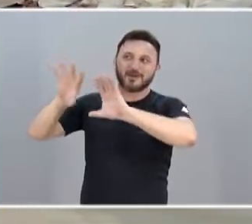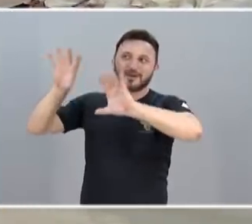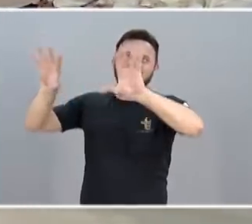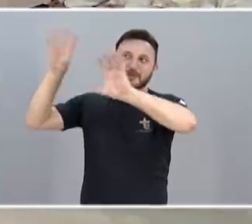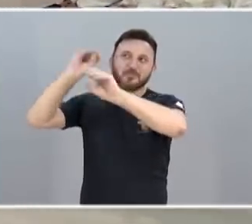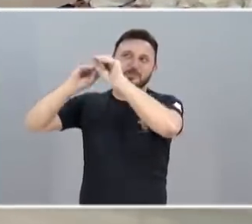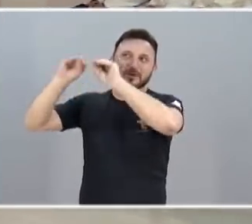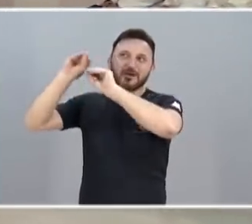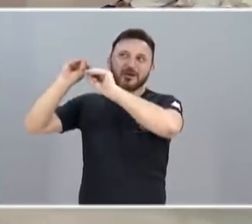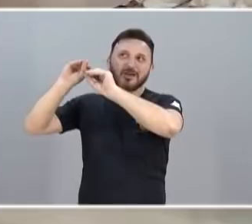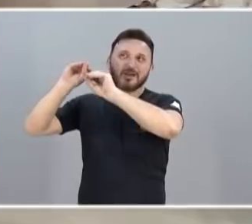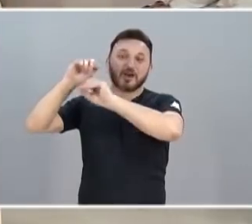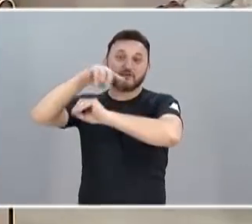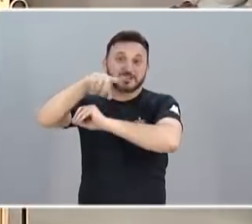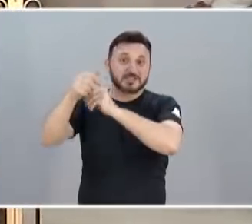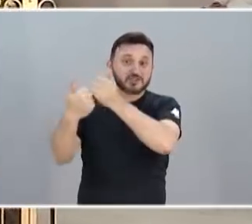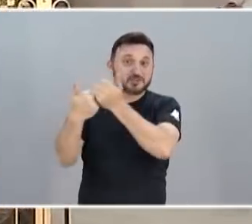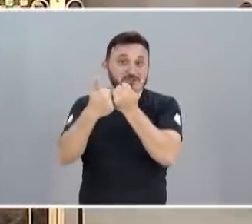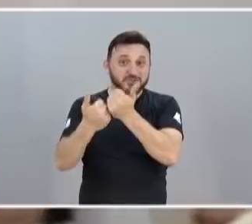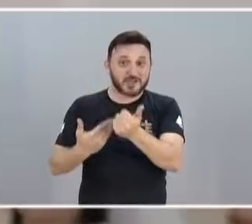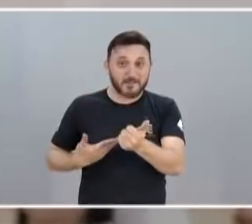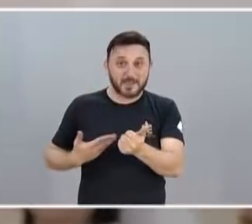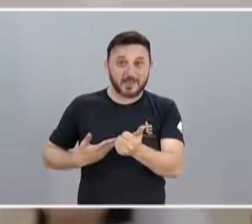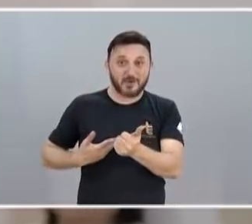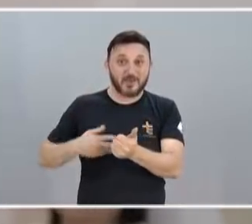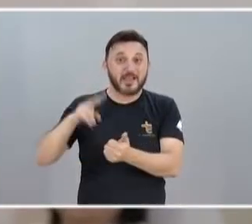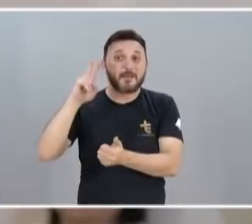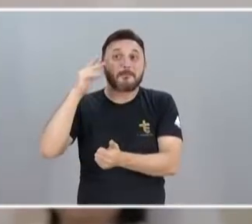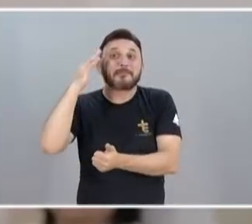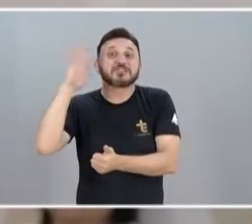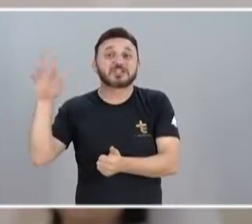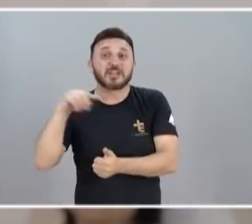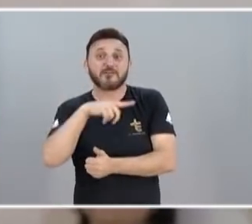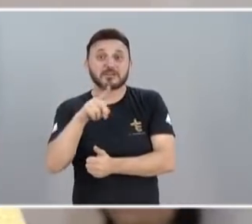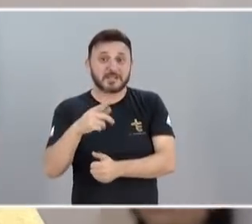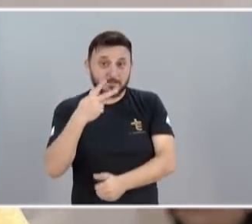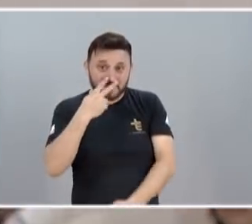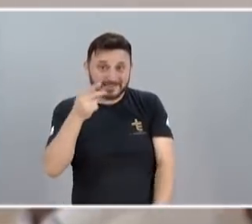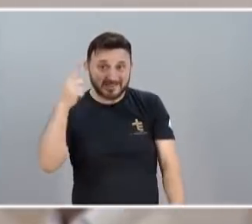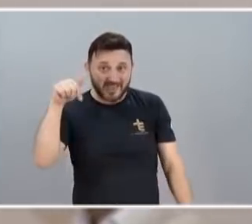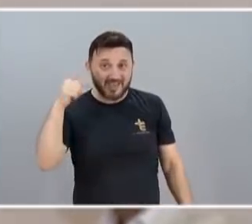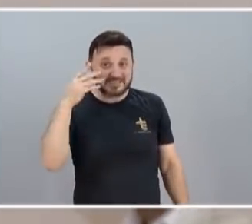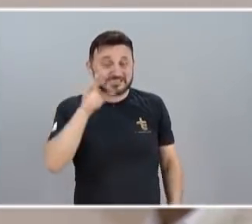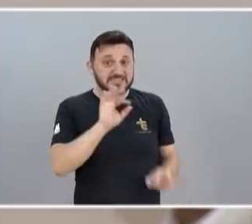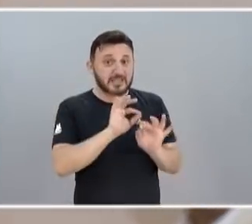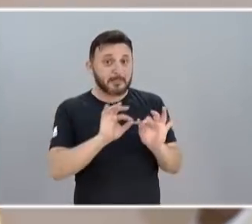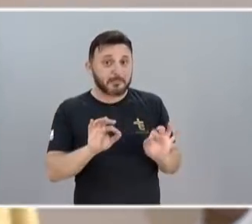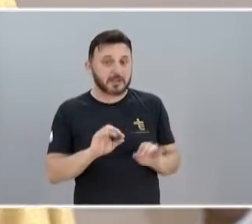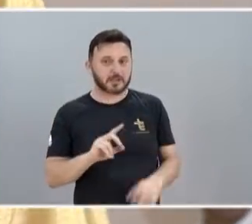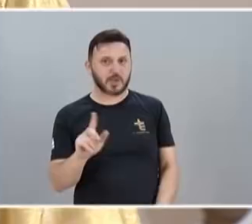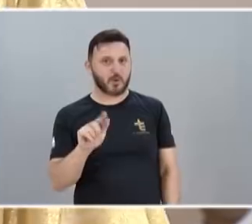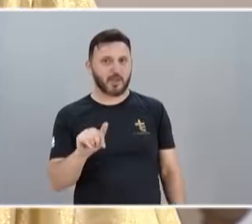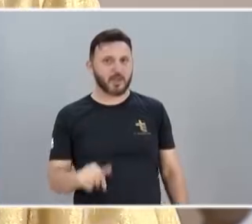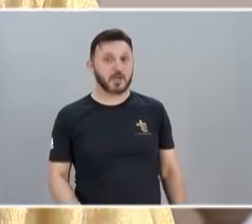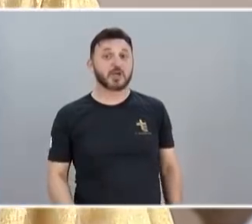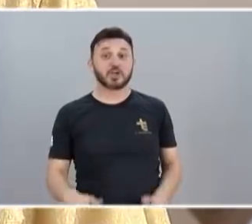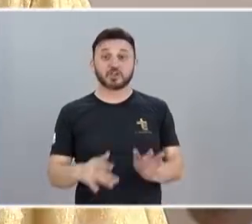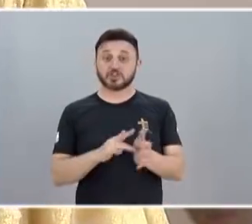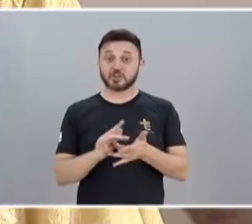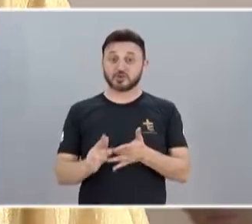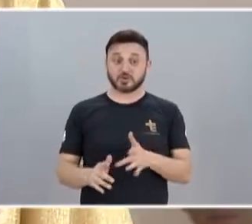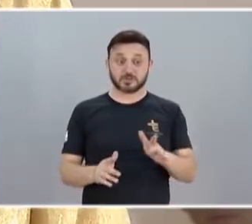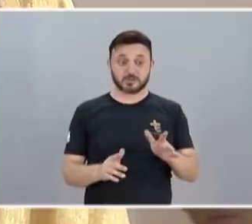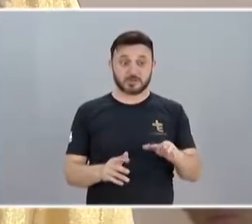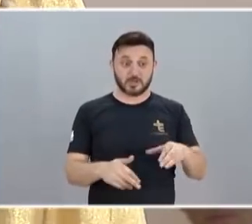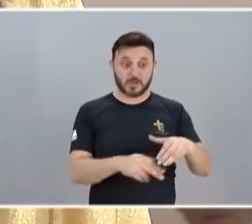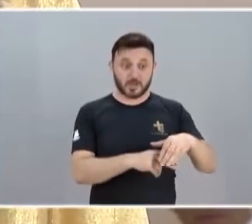Se coloca no lugar dos apóstolos, você acha que era tão simples? Ah, mas ele ressuscitou igual Lázaro. Não, não foi, porque ele passou